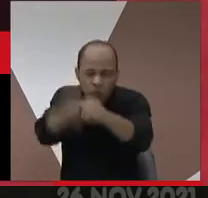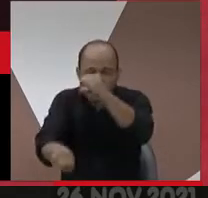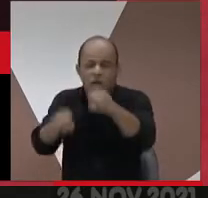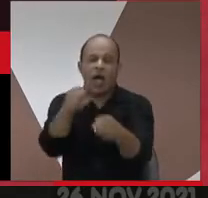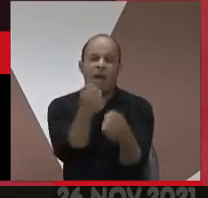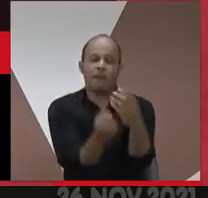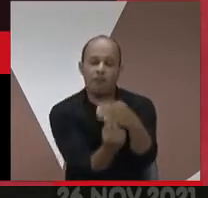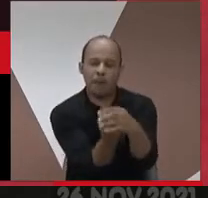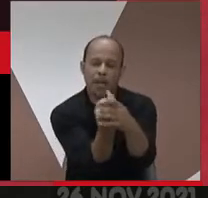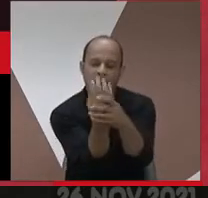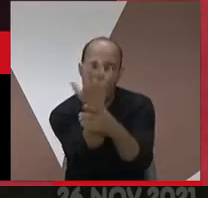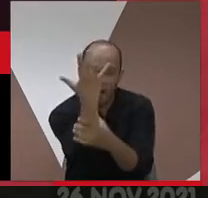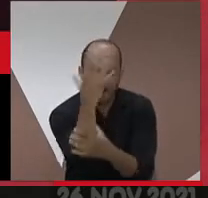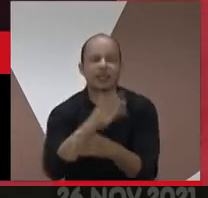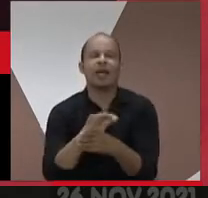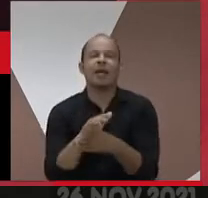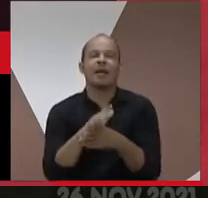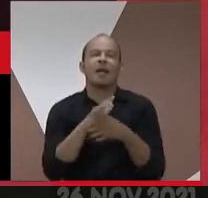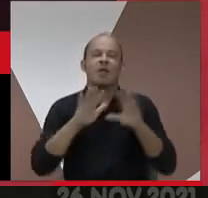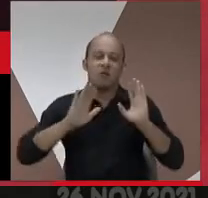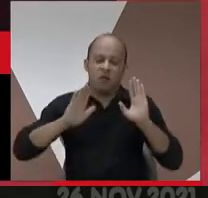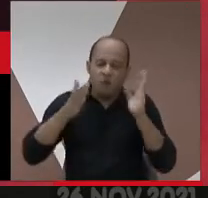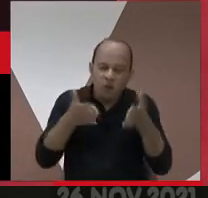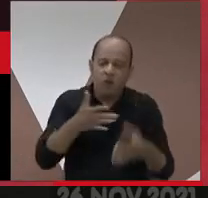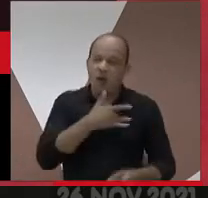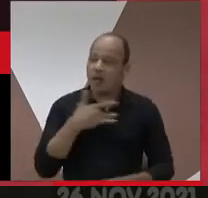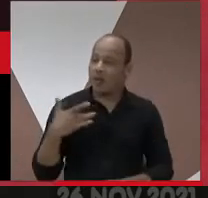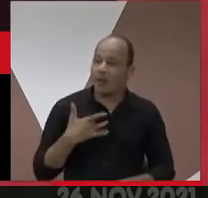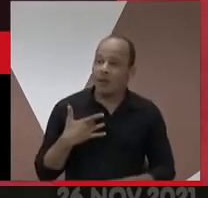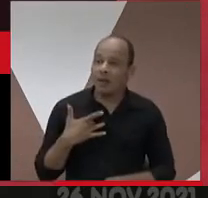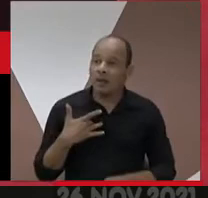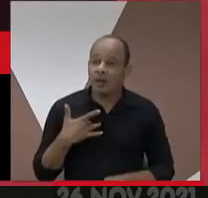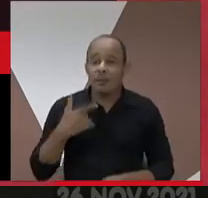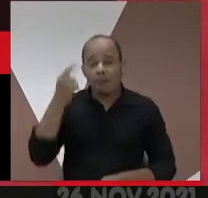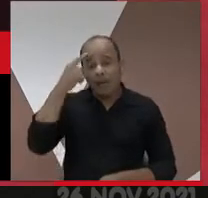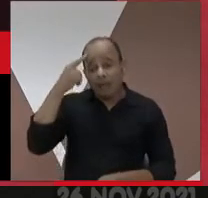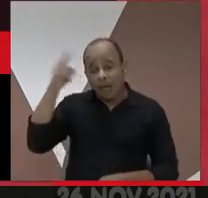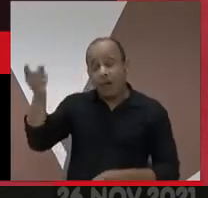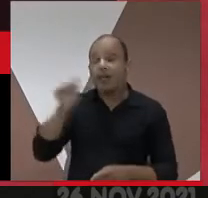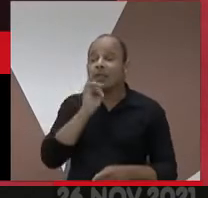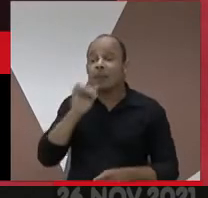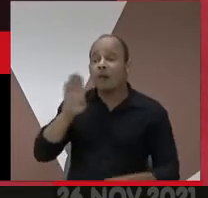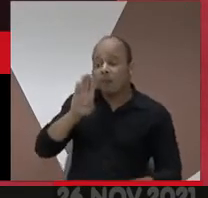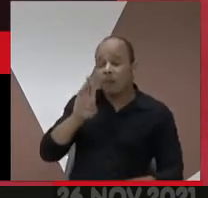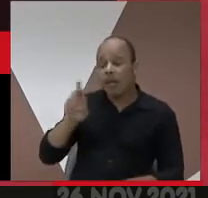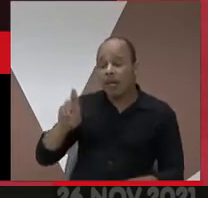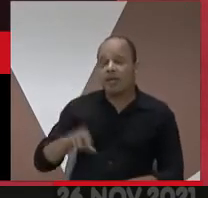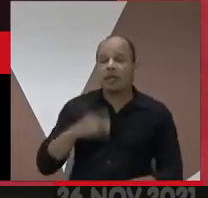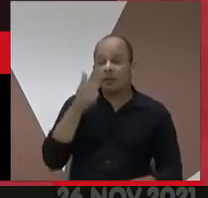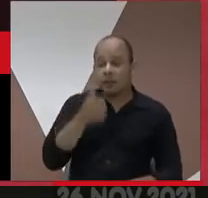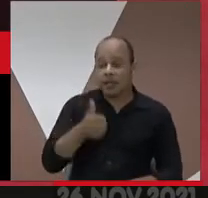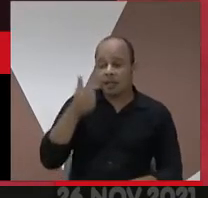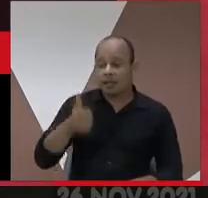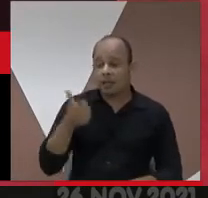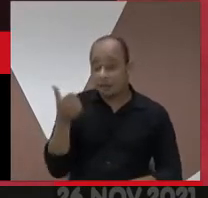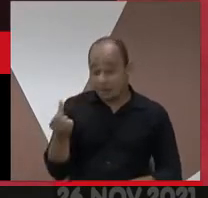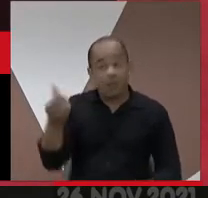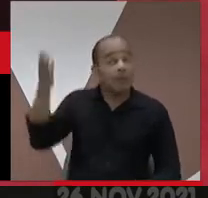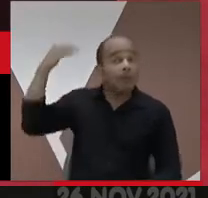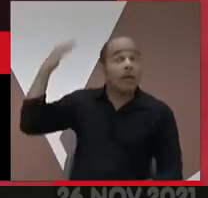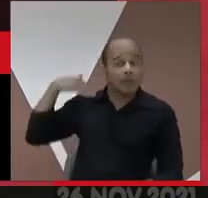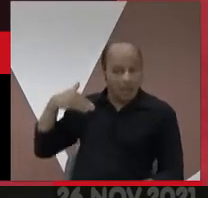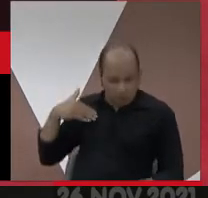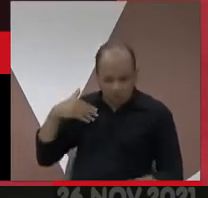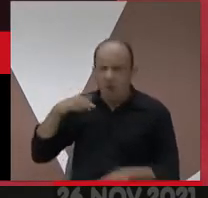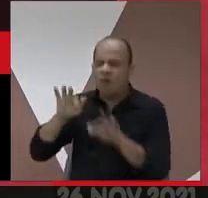direito, por que não pensar na BR-116, que ali morreu várias pessoas, inclusive da minha